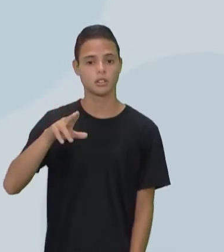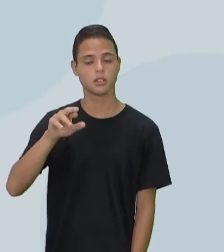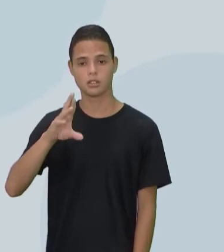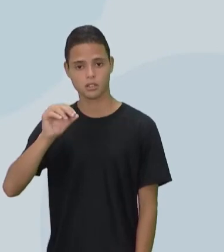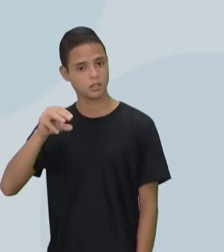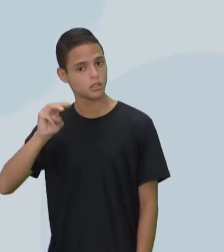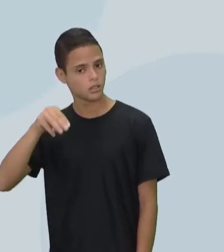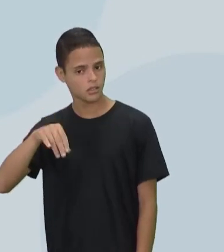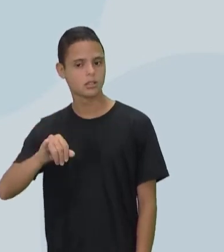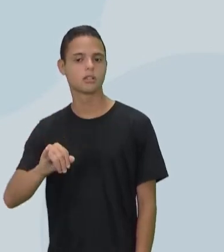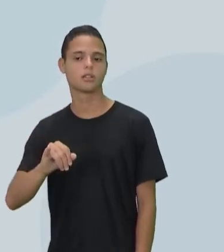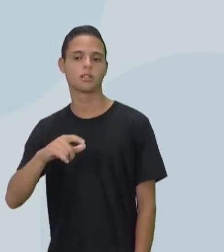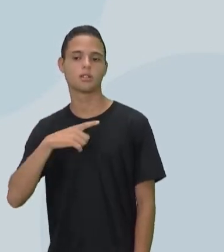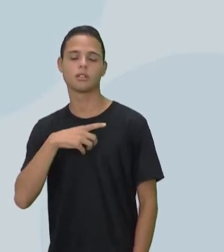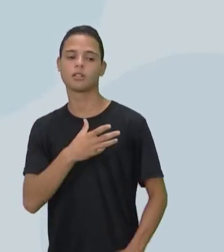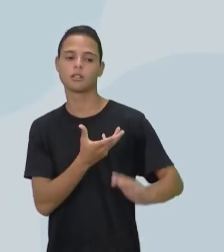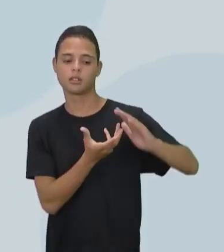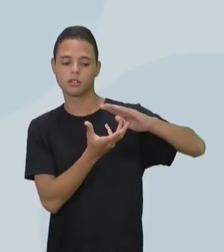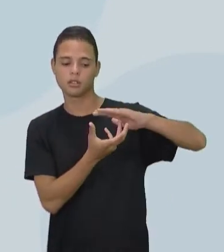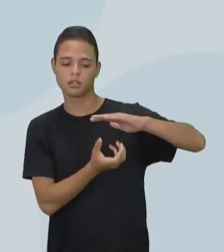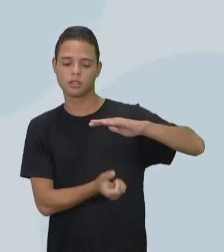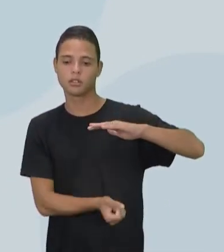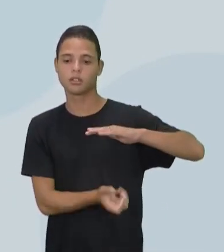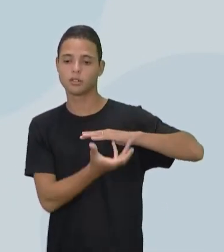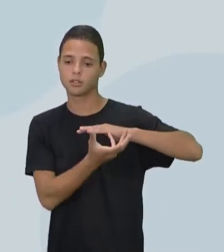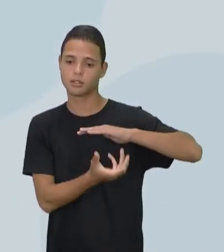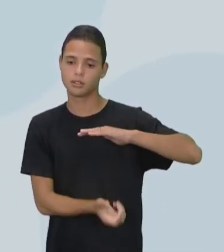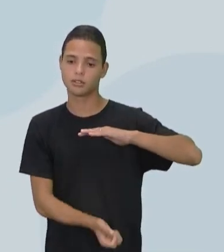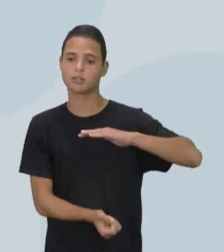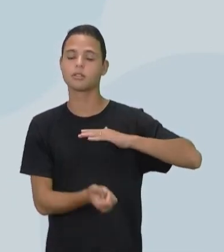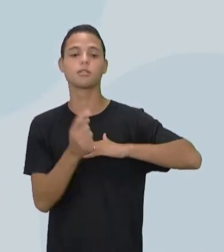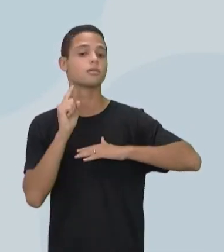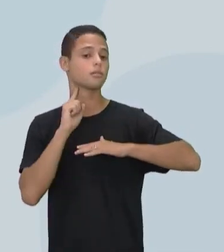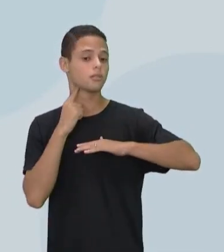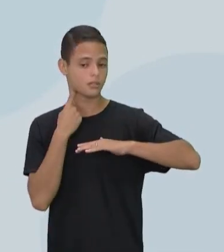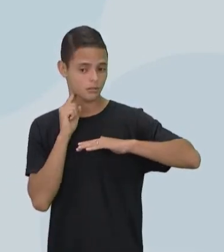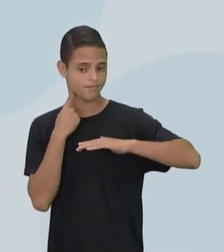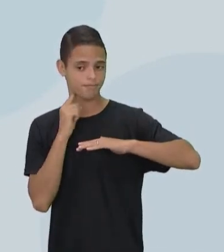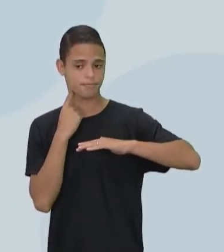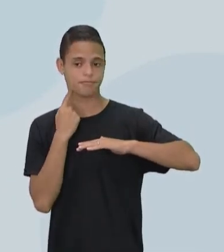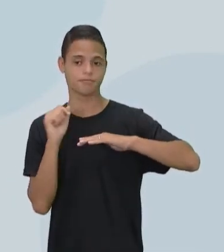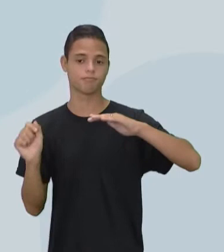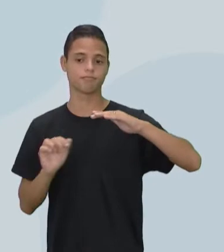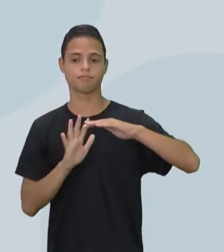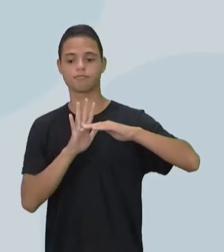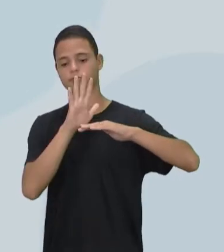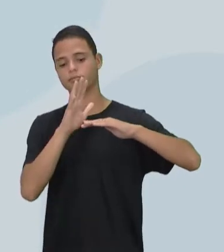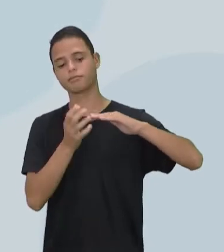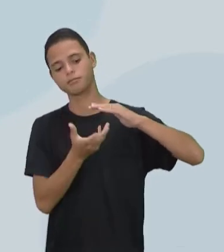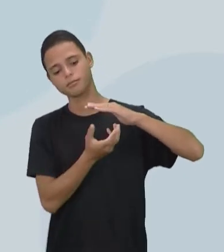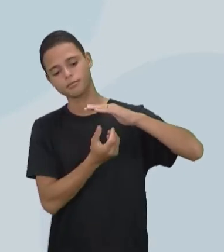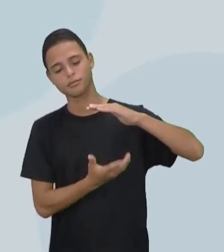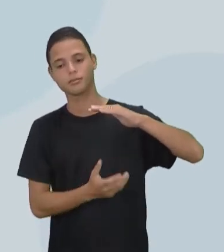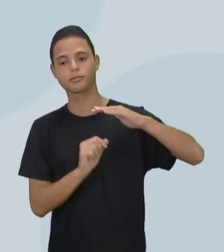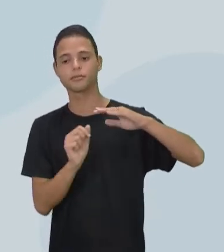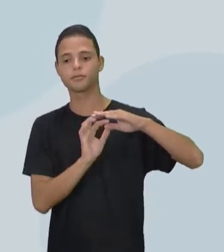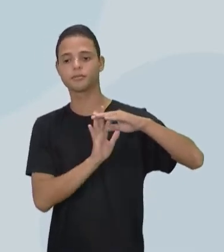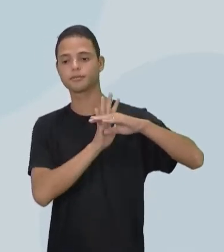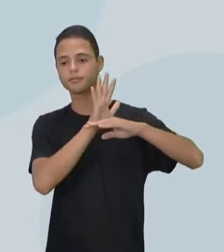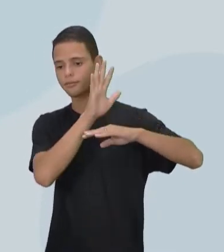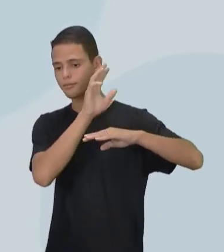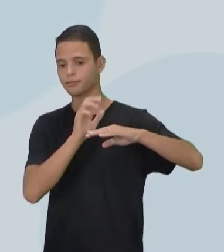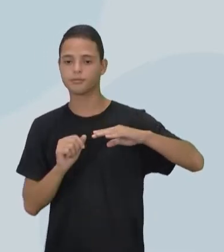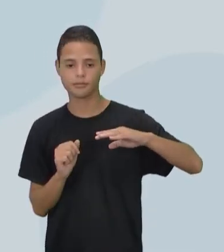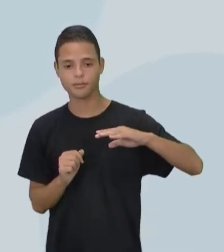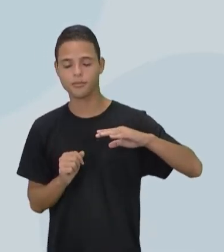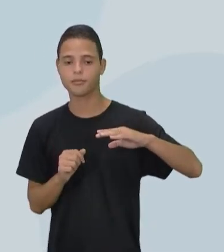solo. Esse solo ainda está sendo poluído. Os lençóis freáticos ainda estão sendo poluídos. E esses gases, eles estão presos dentro